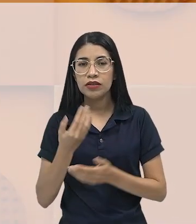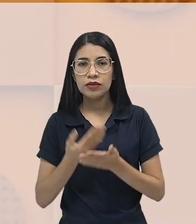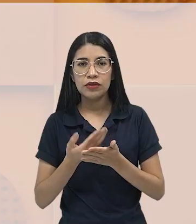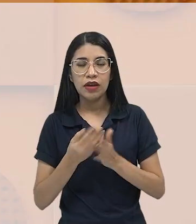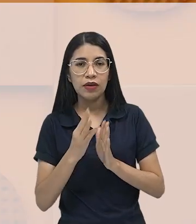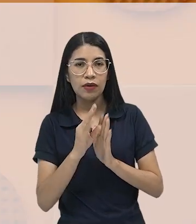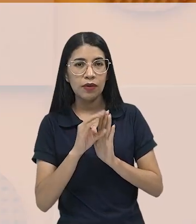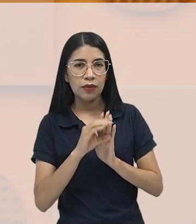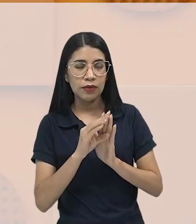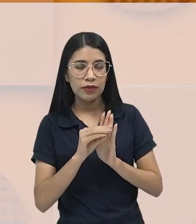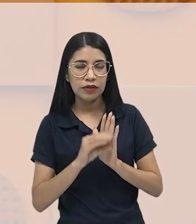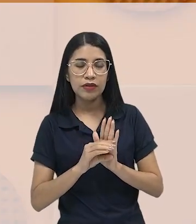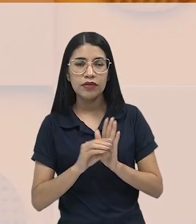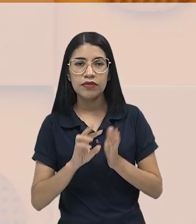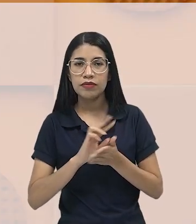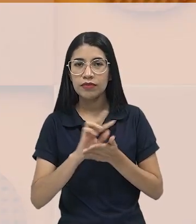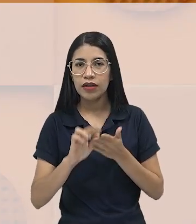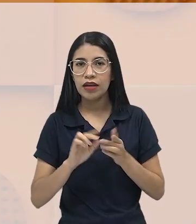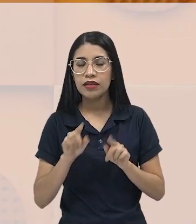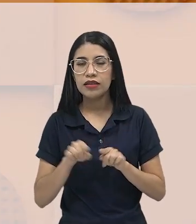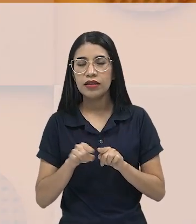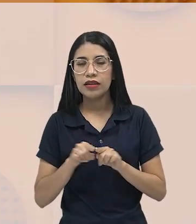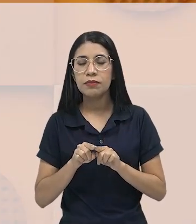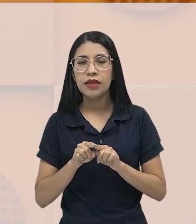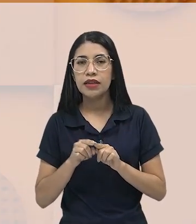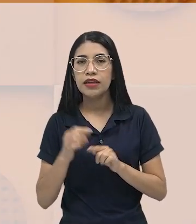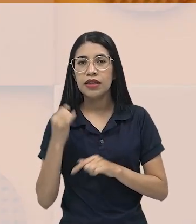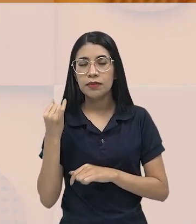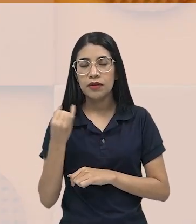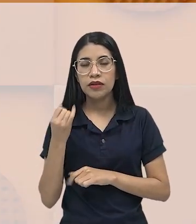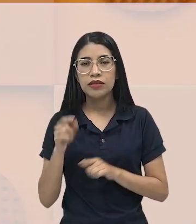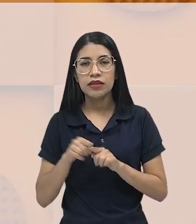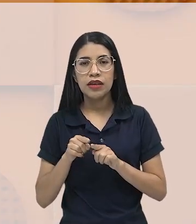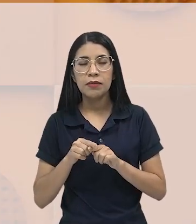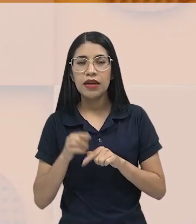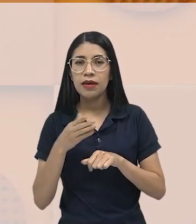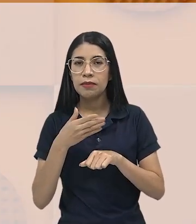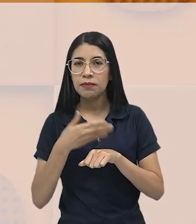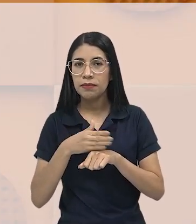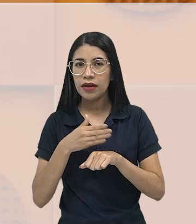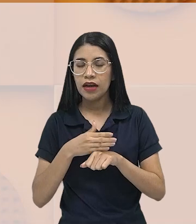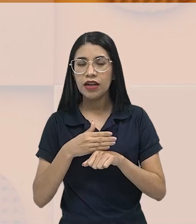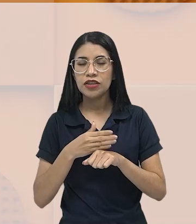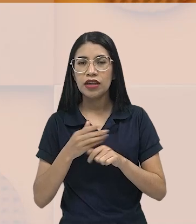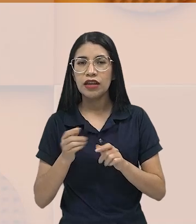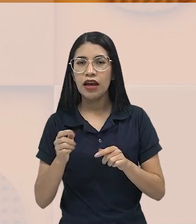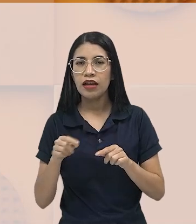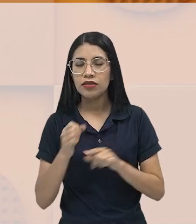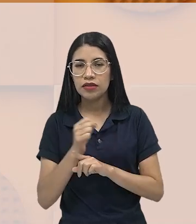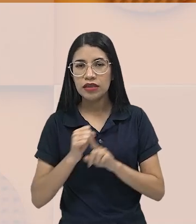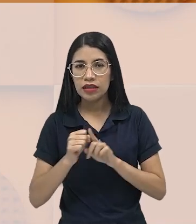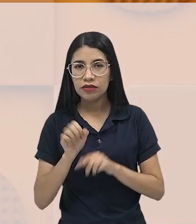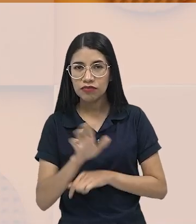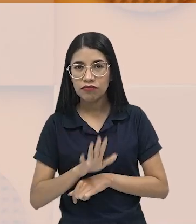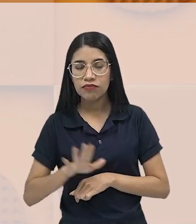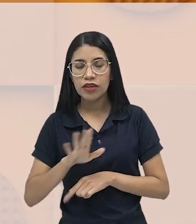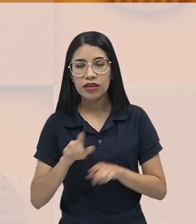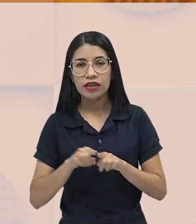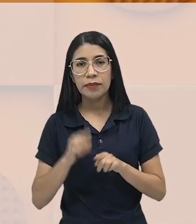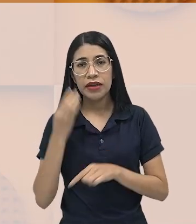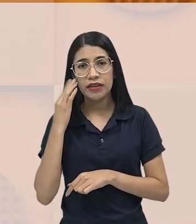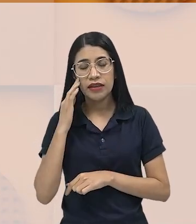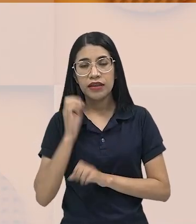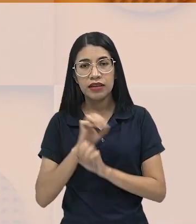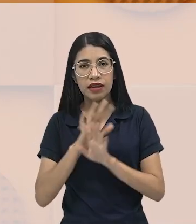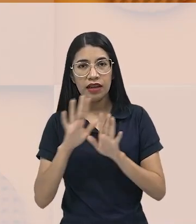alguns conceitos, é sempre muito importante quando a gente consegue aplicá-los, à nossa sociedade de uma forma geral e compreender